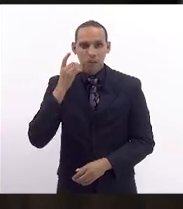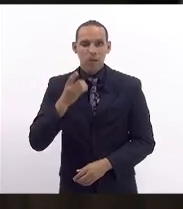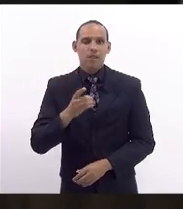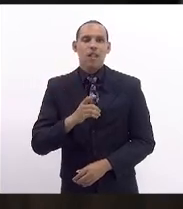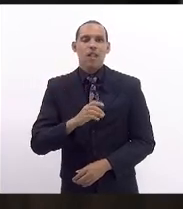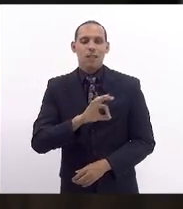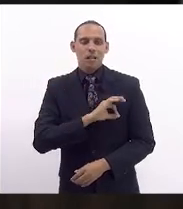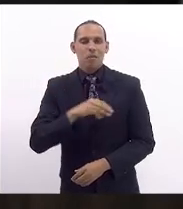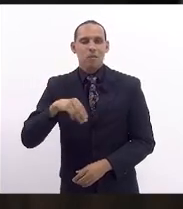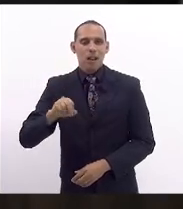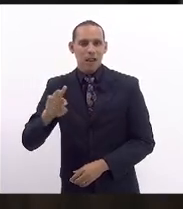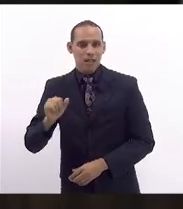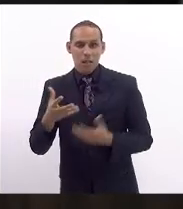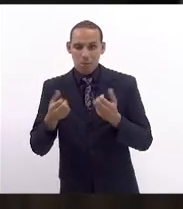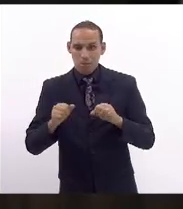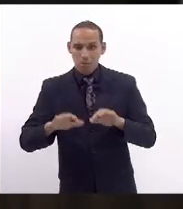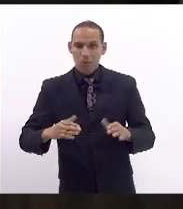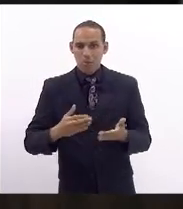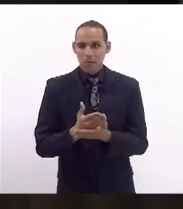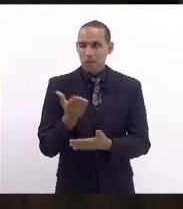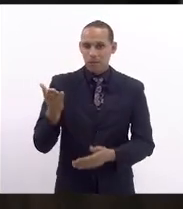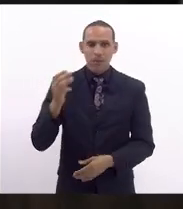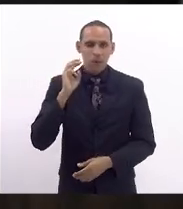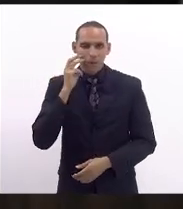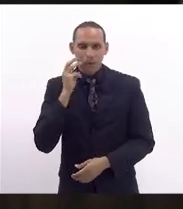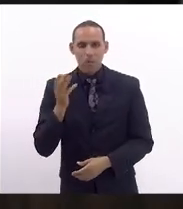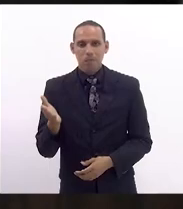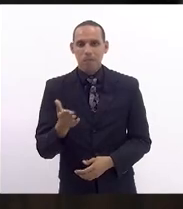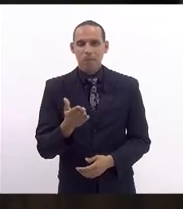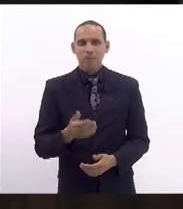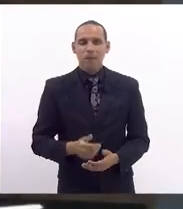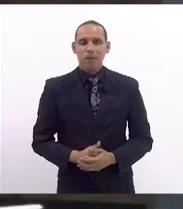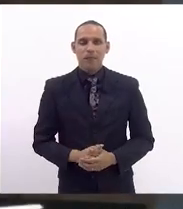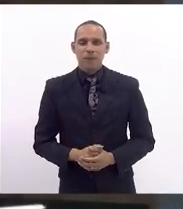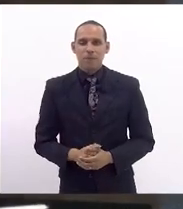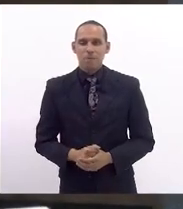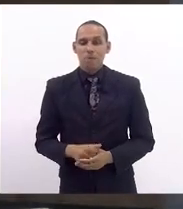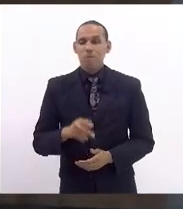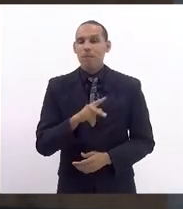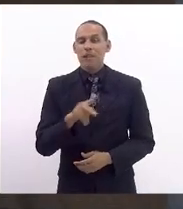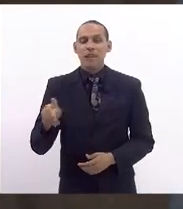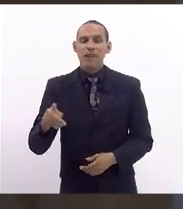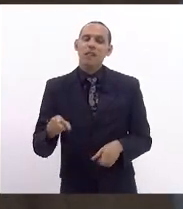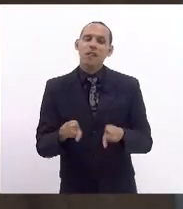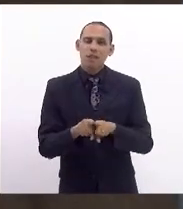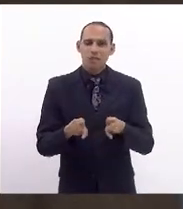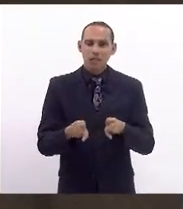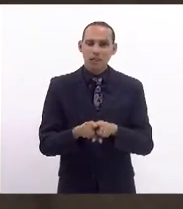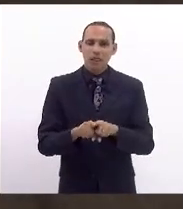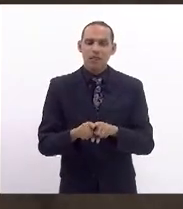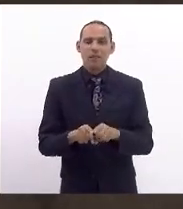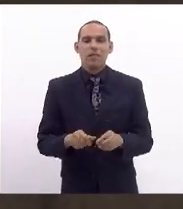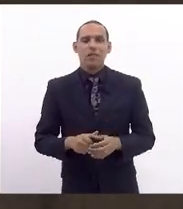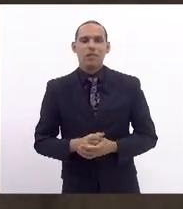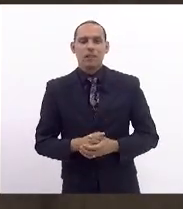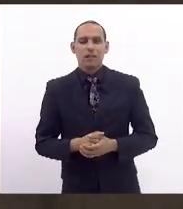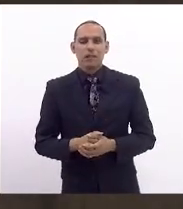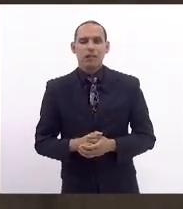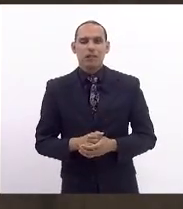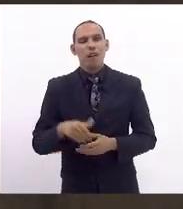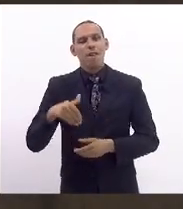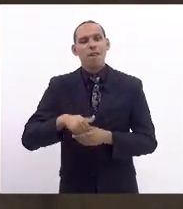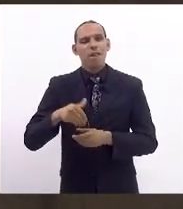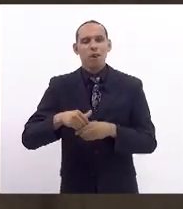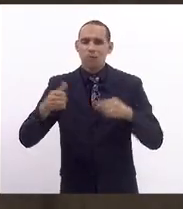Martha Rocha seus que a prova nesse Moção aprovada ele tá na waldeck Carneiro o senhor presidente Eu também faço questão de